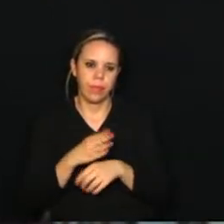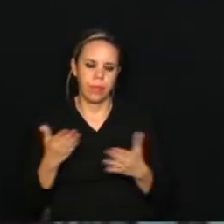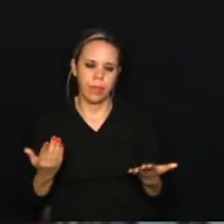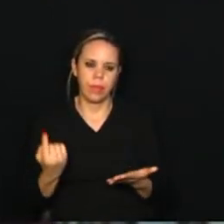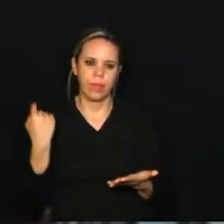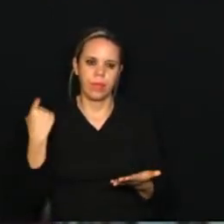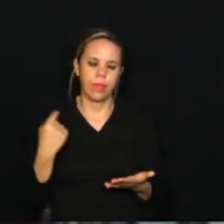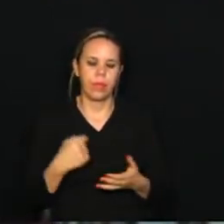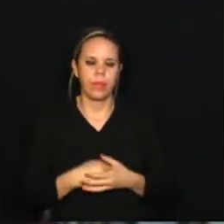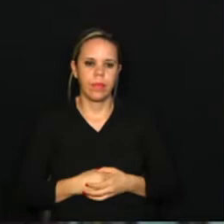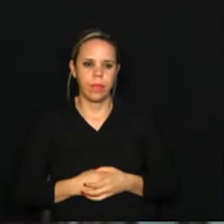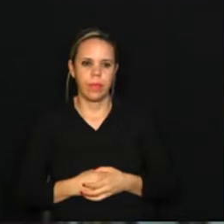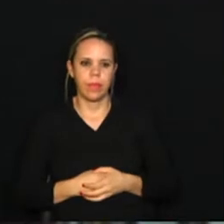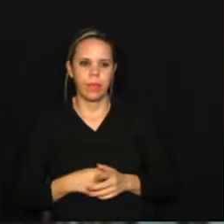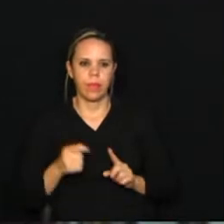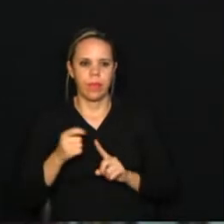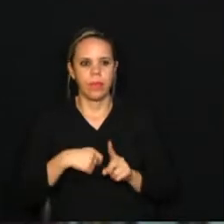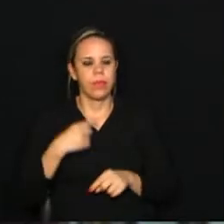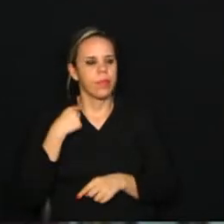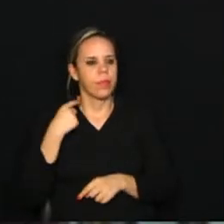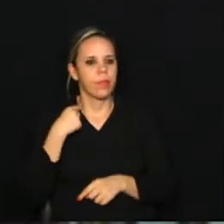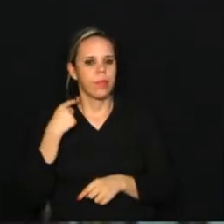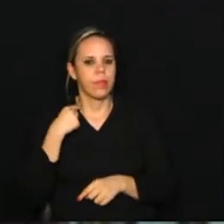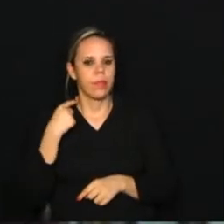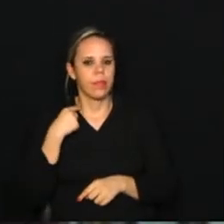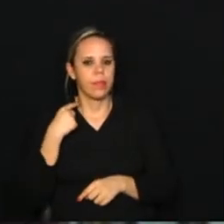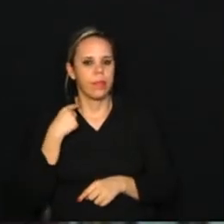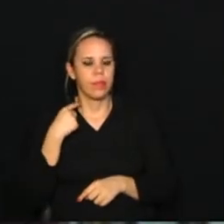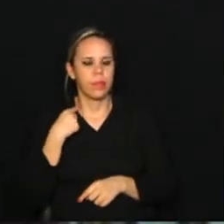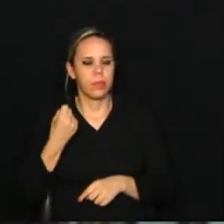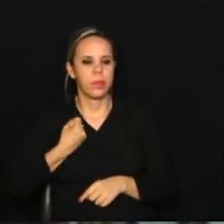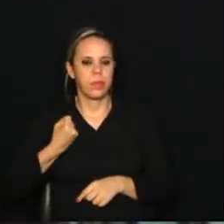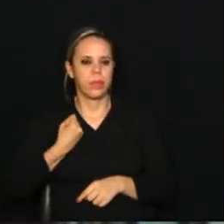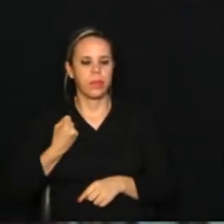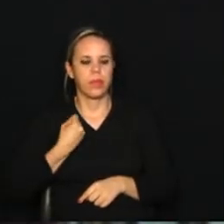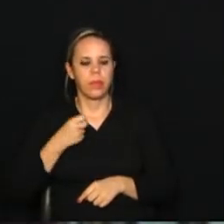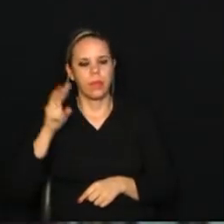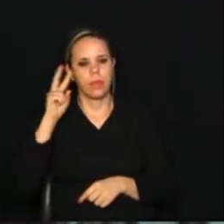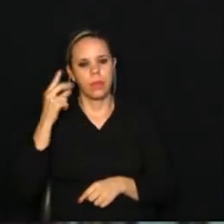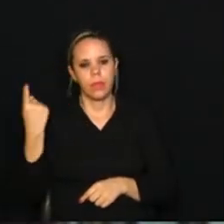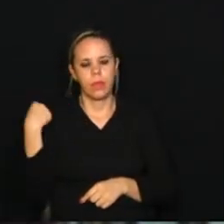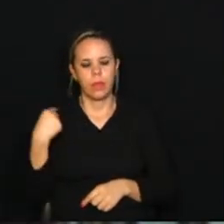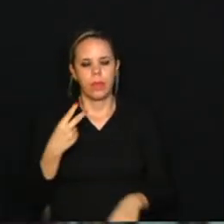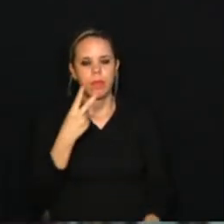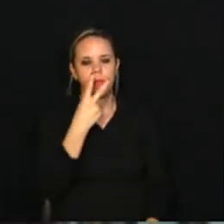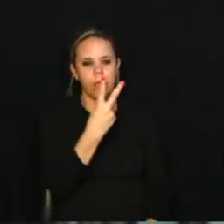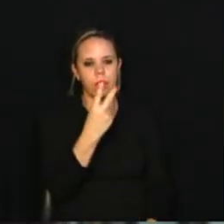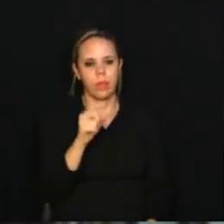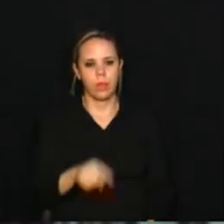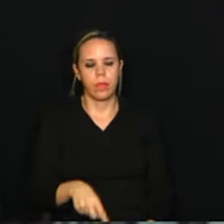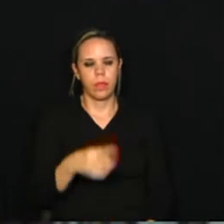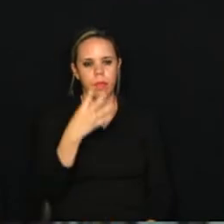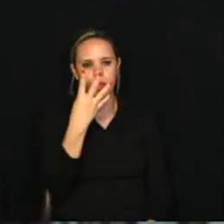lá em maio. O número de segunda-feira é